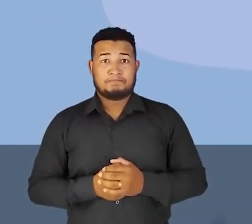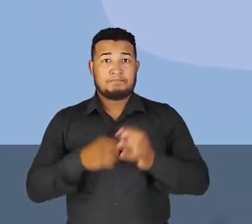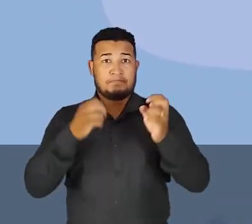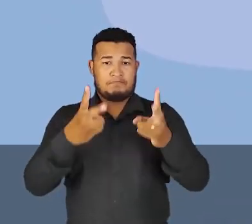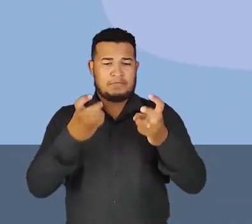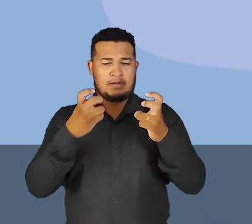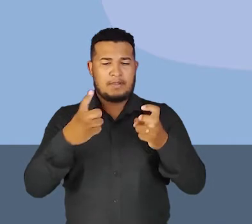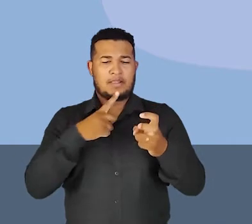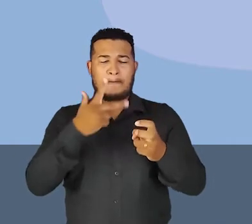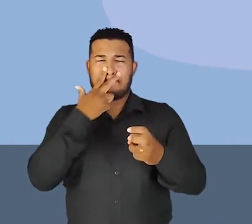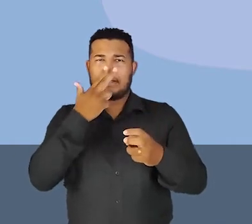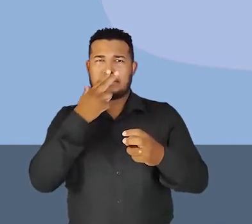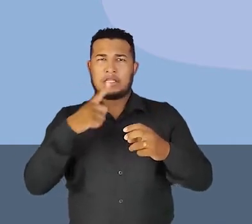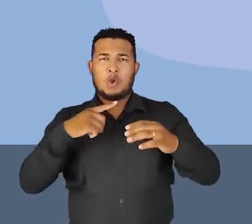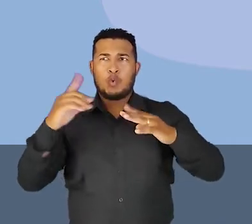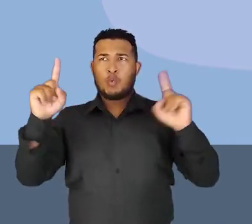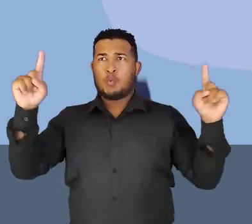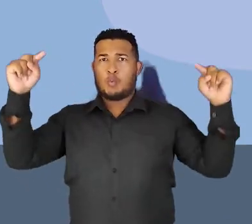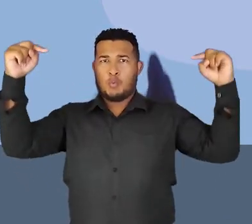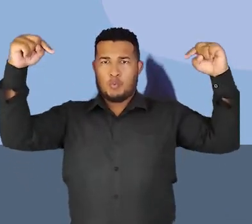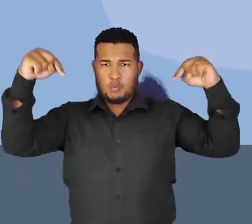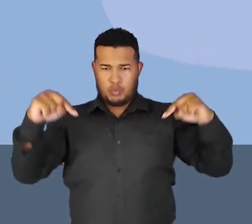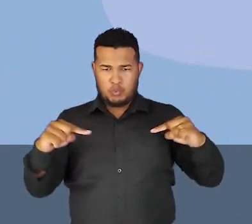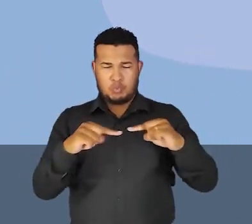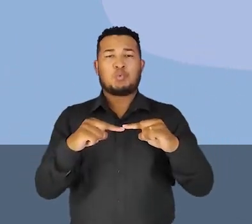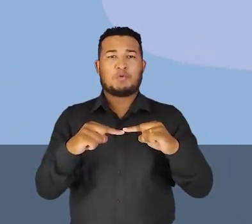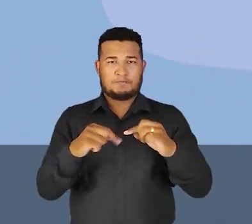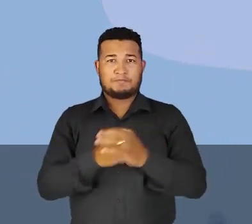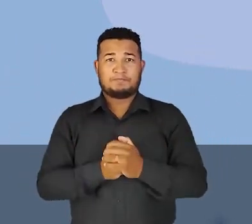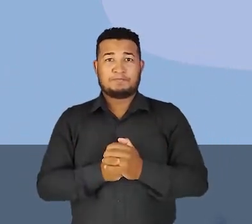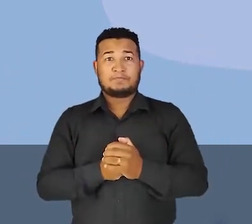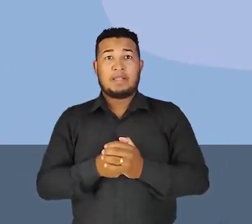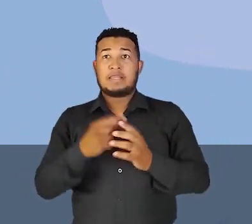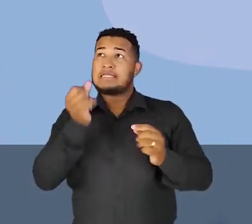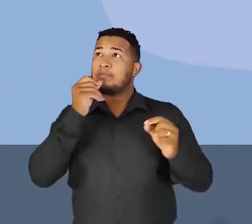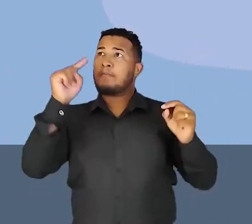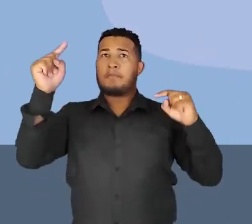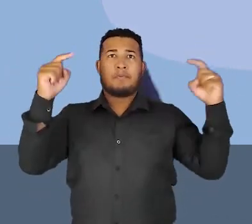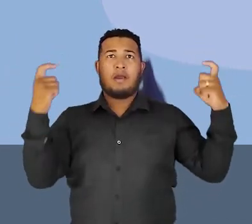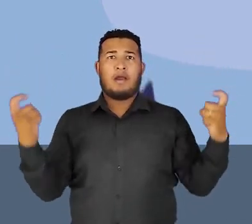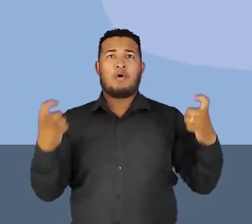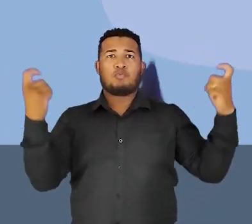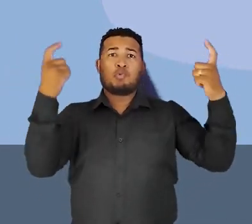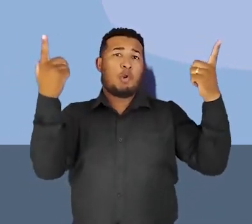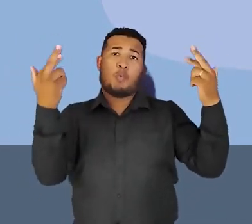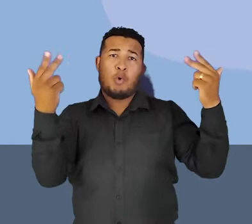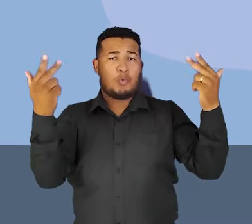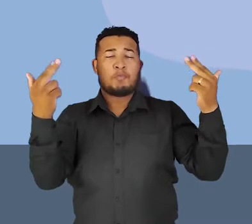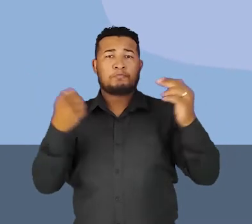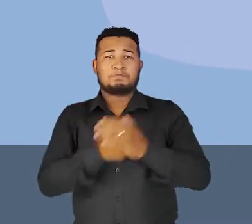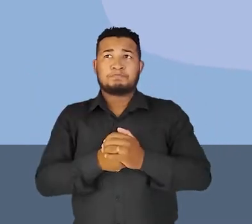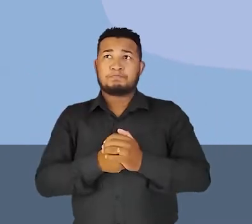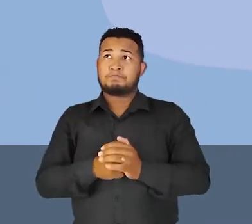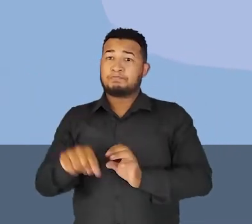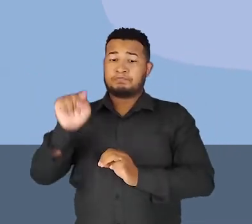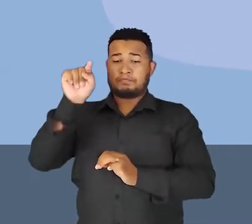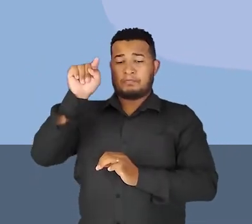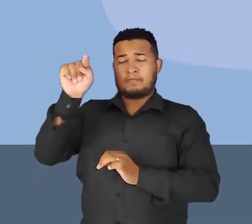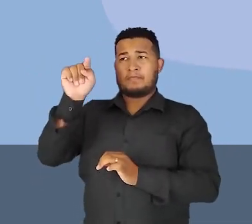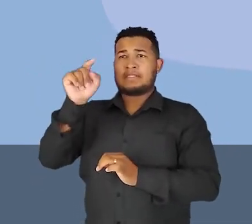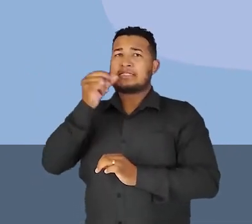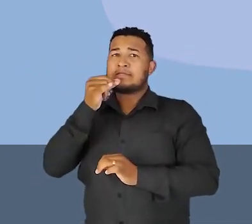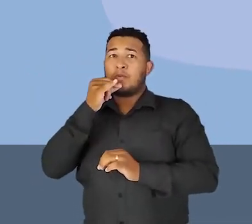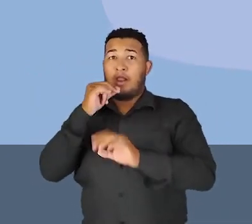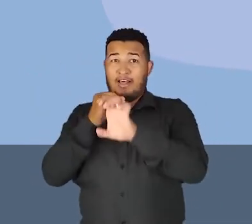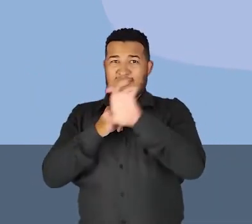Observe que nós temos uma rampa. Dos dois lados dessa rampa, nós temos alturas iguais. De um lado, do